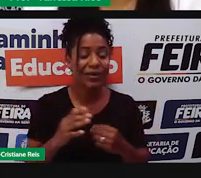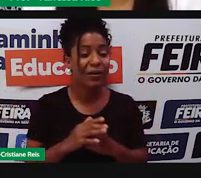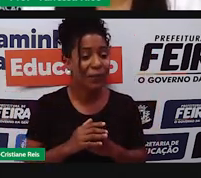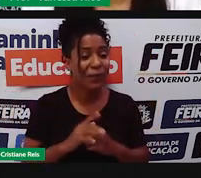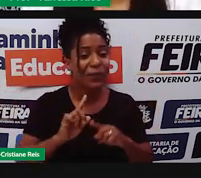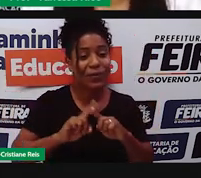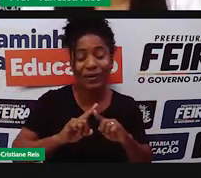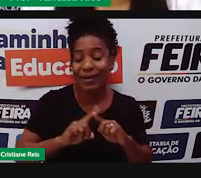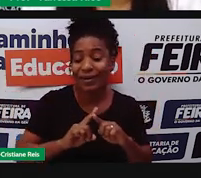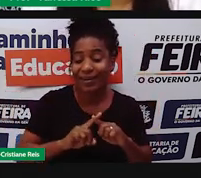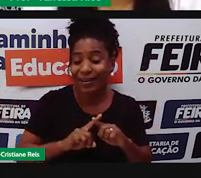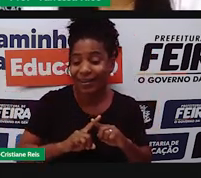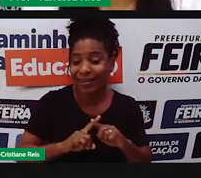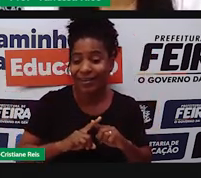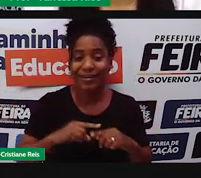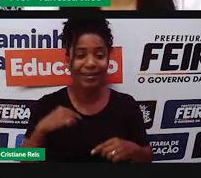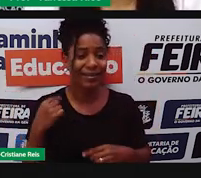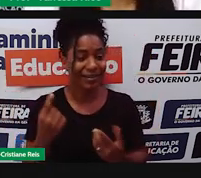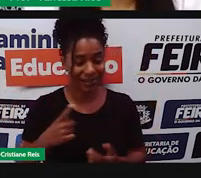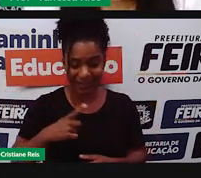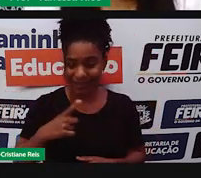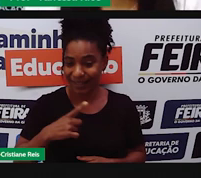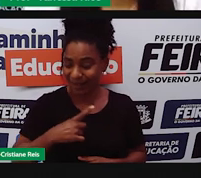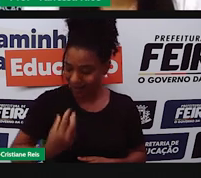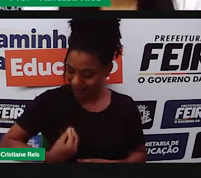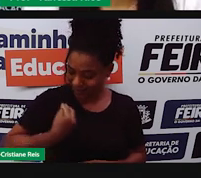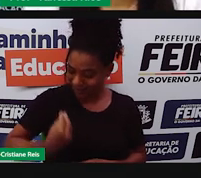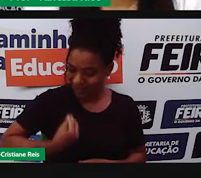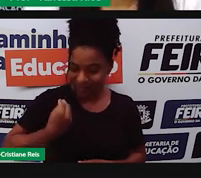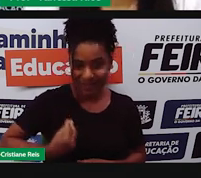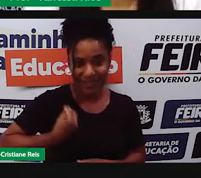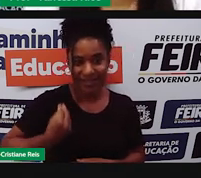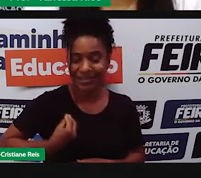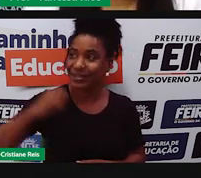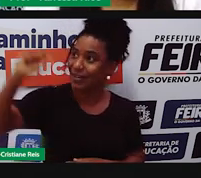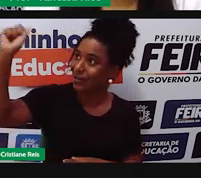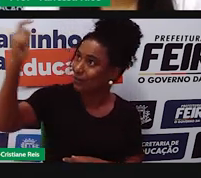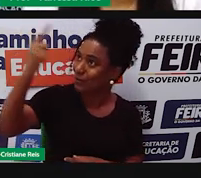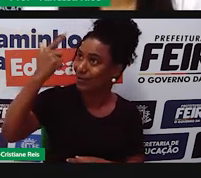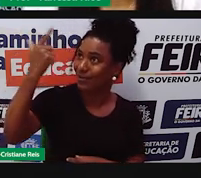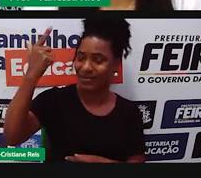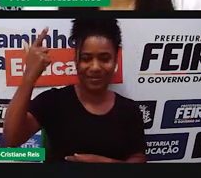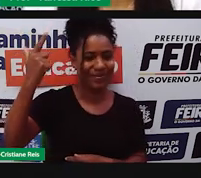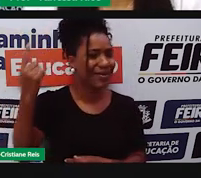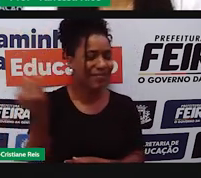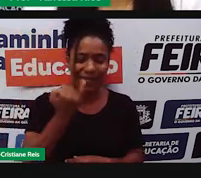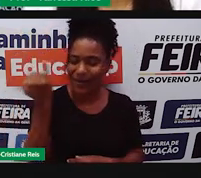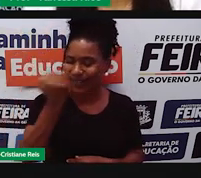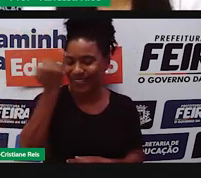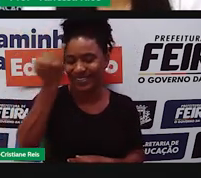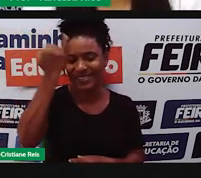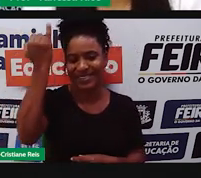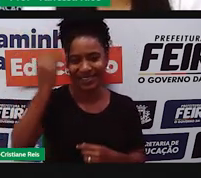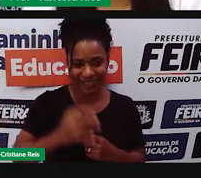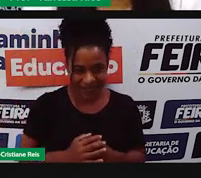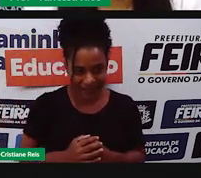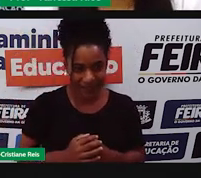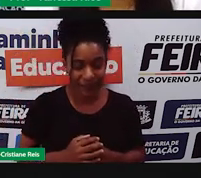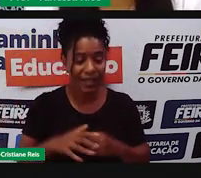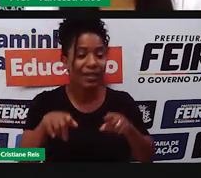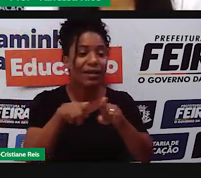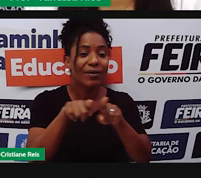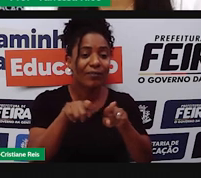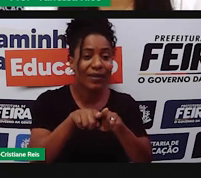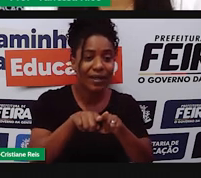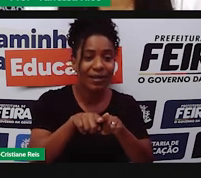em função da existência do Sol. E a gente já viu também que isso faz com que existam aí a